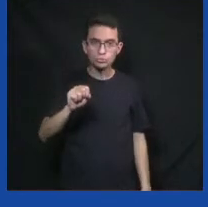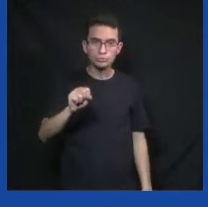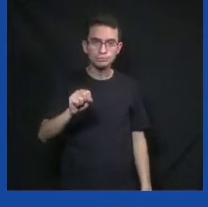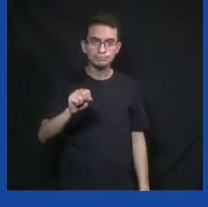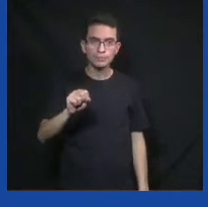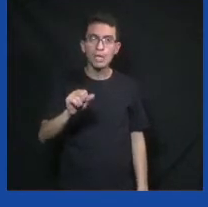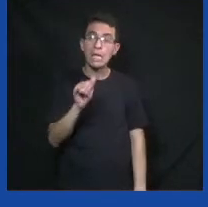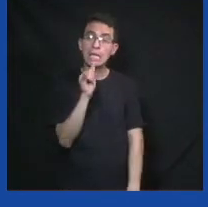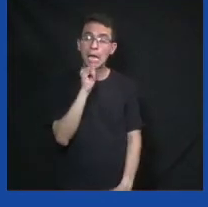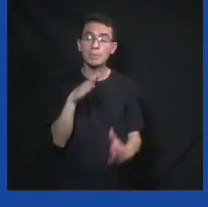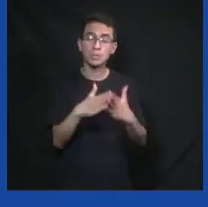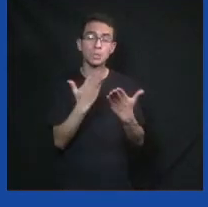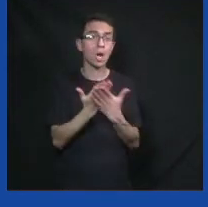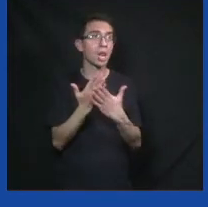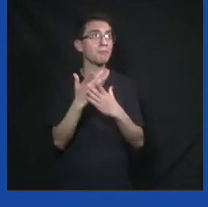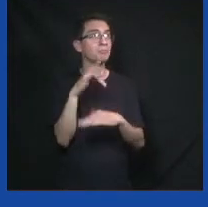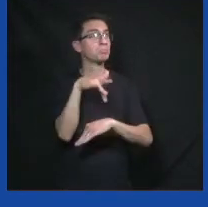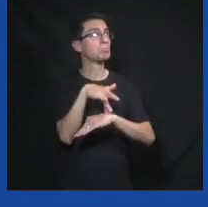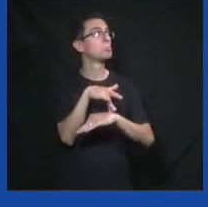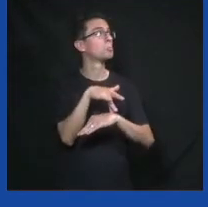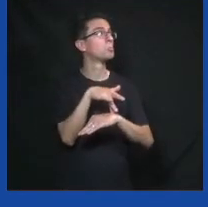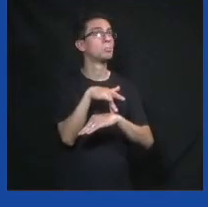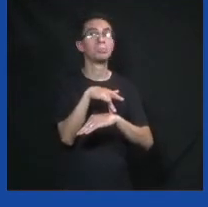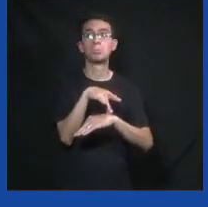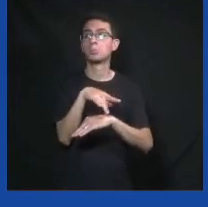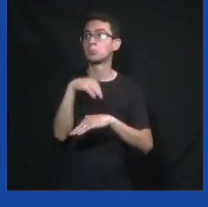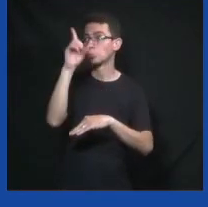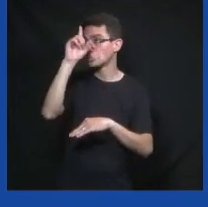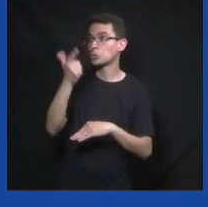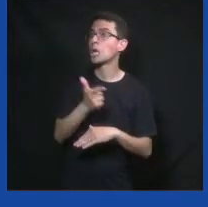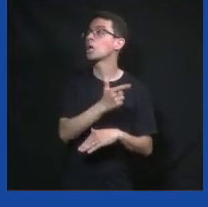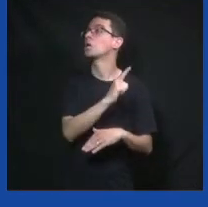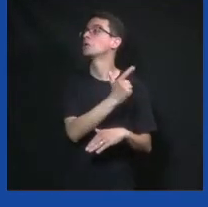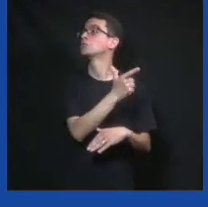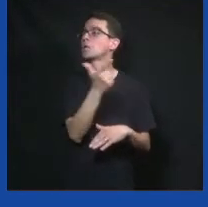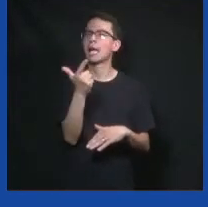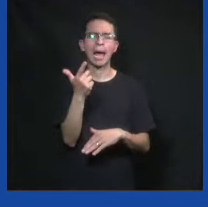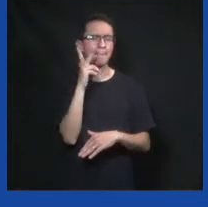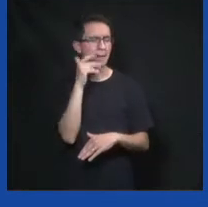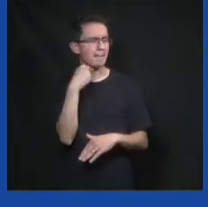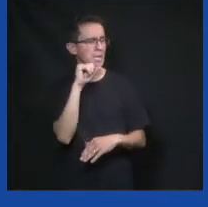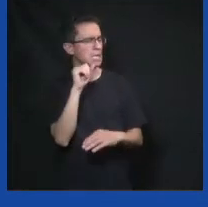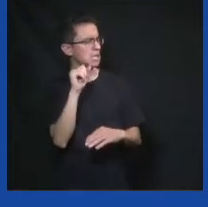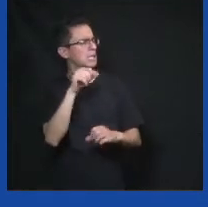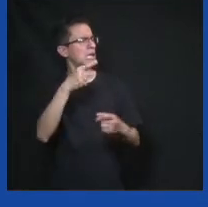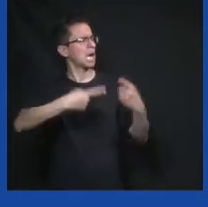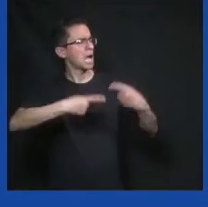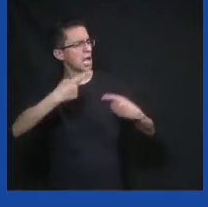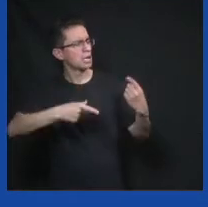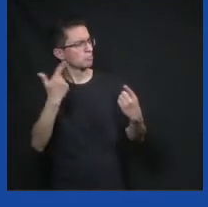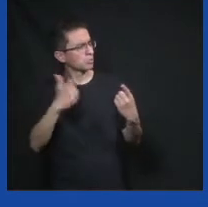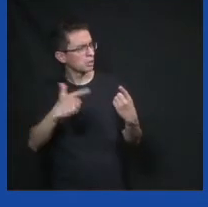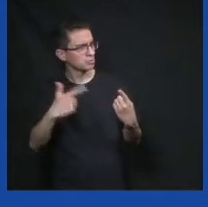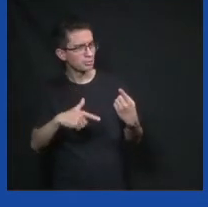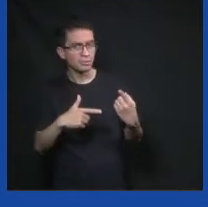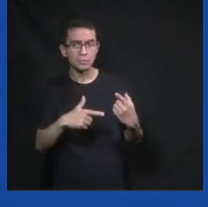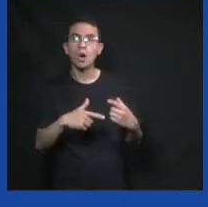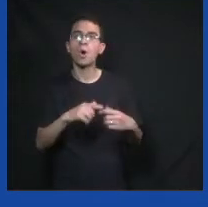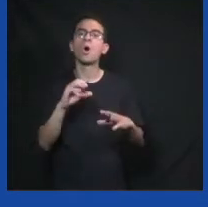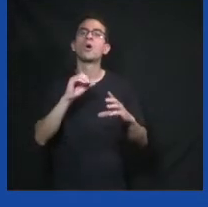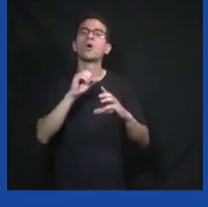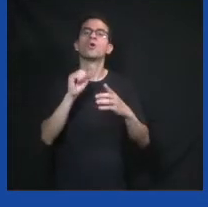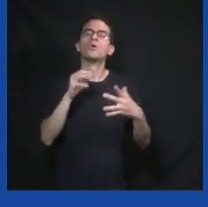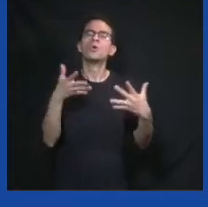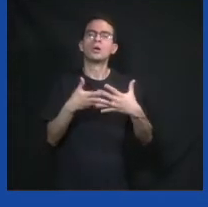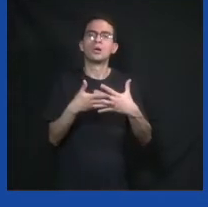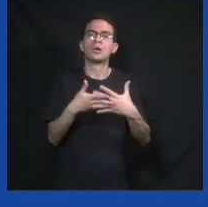não tem, quando os pais vão lá reclamar que tem, quando a sociedade finge que não é o lugar certo, ou quando faz do